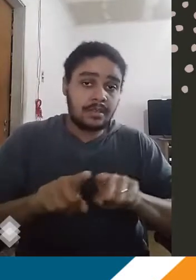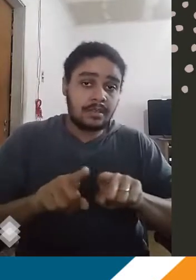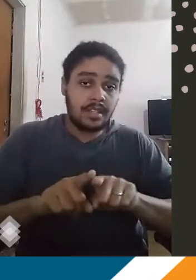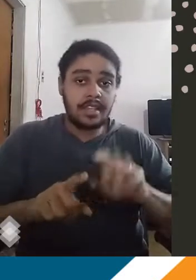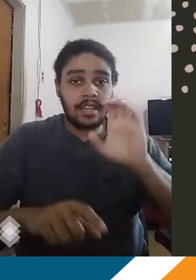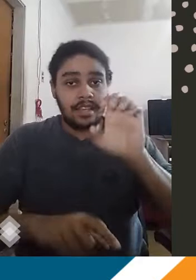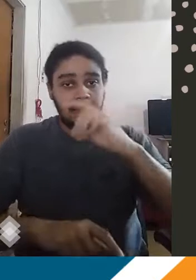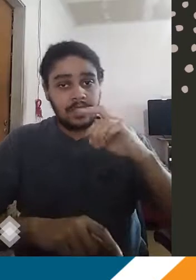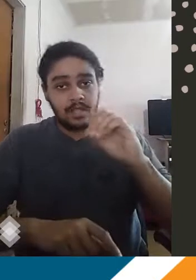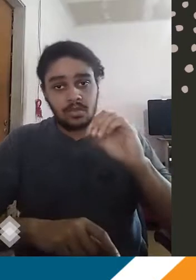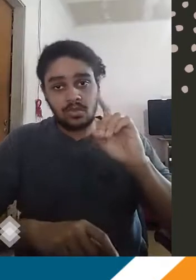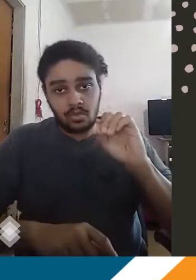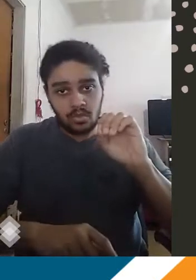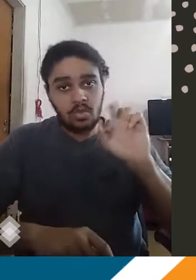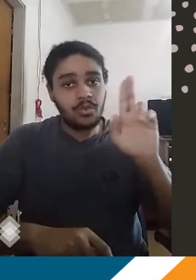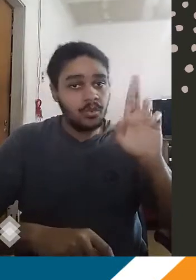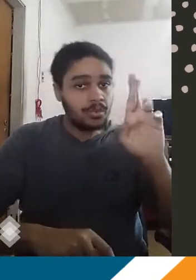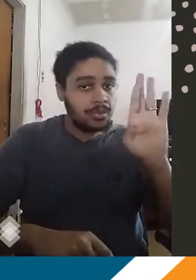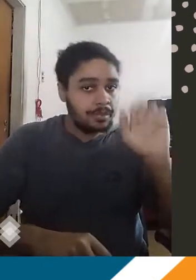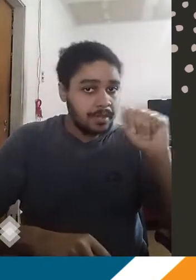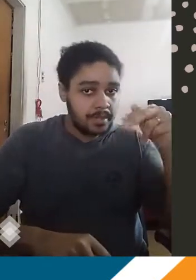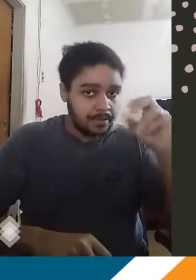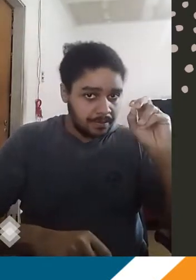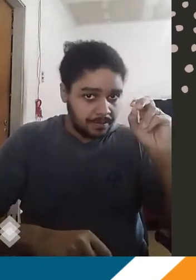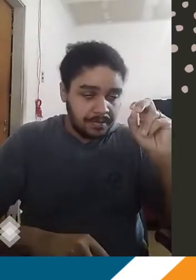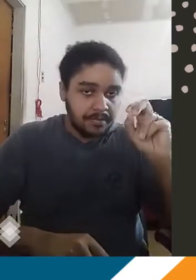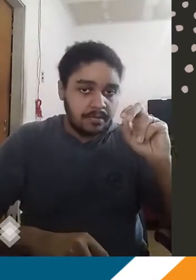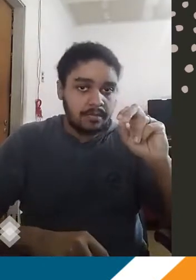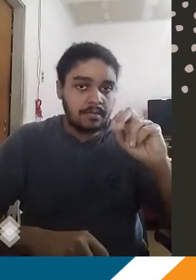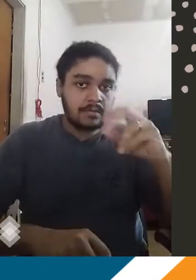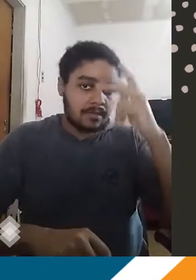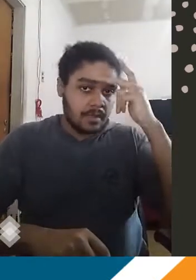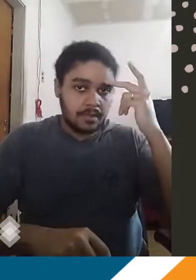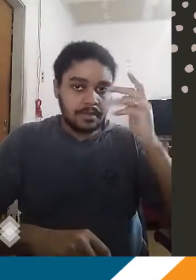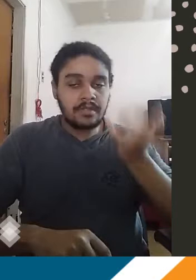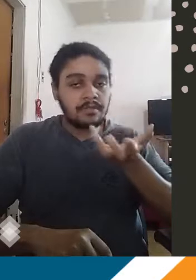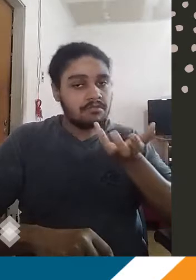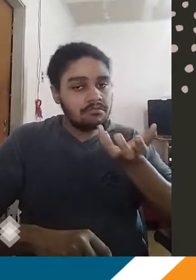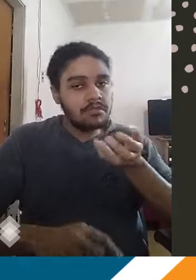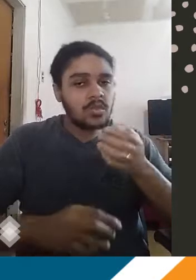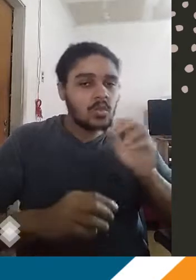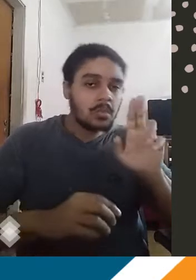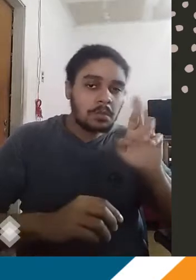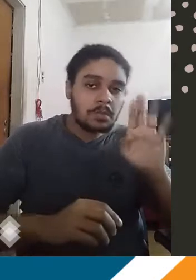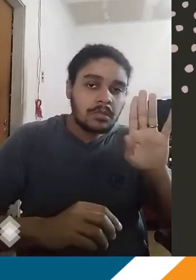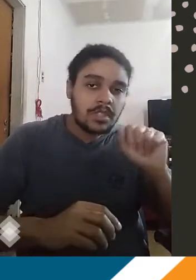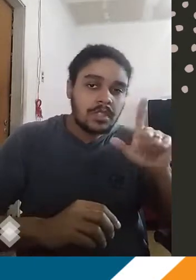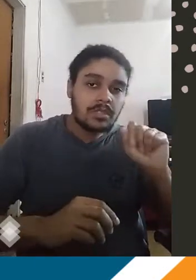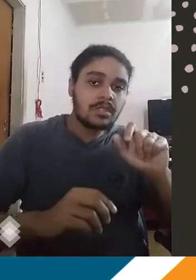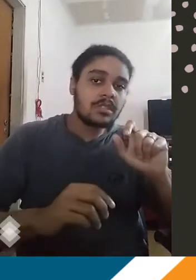urbana rural, ou também chamada de êxodo urbano. É um fluxo mais comum para pessoas de classe média e que buscam ali uma